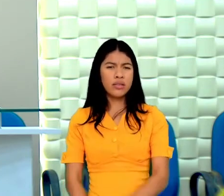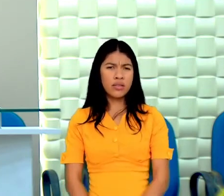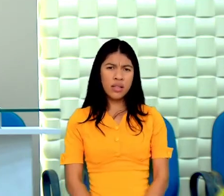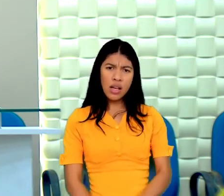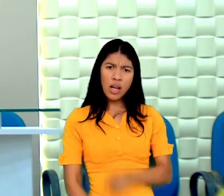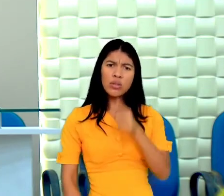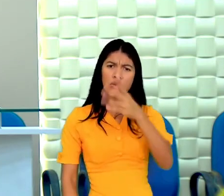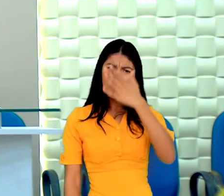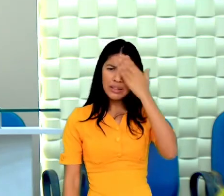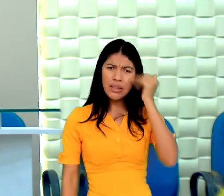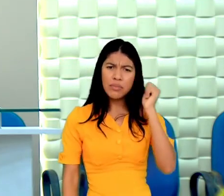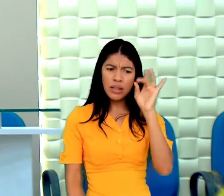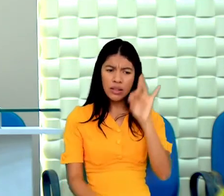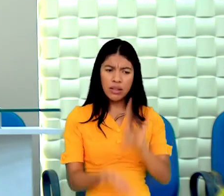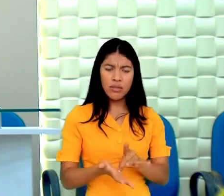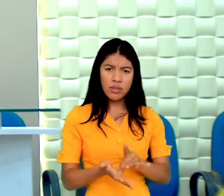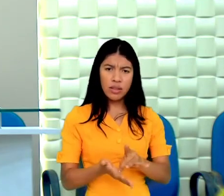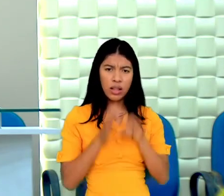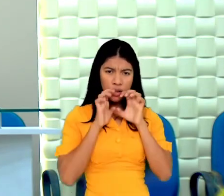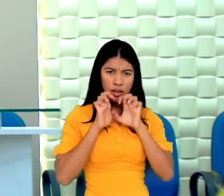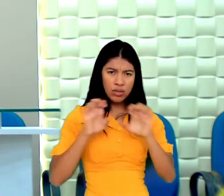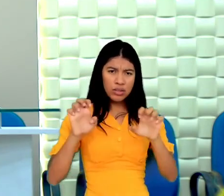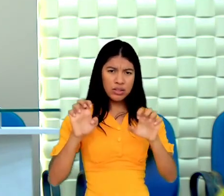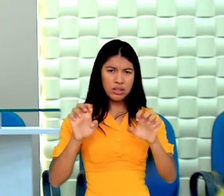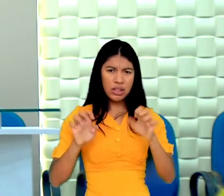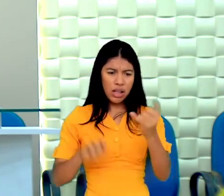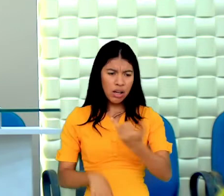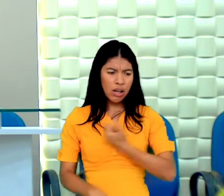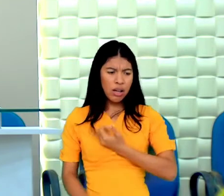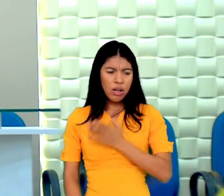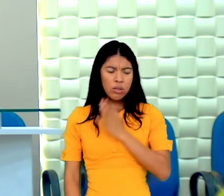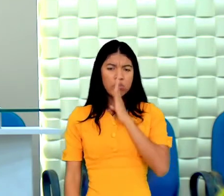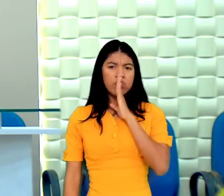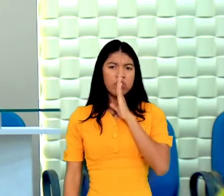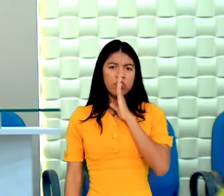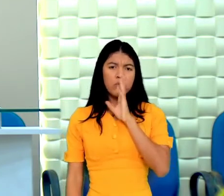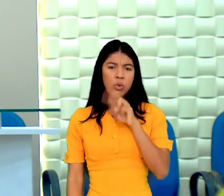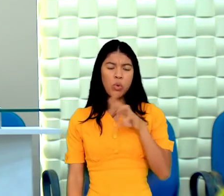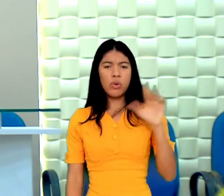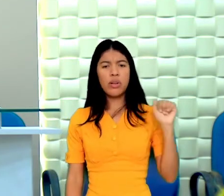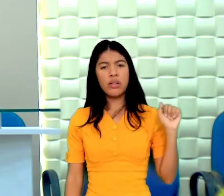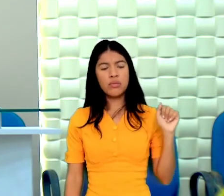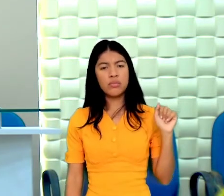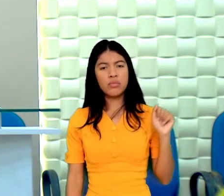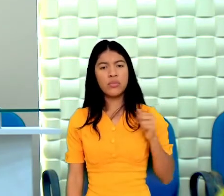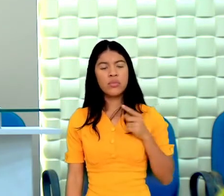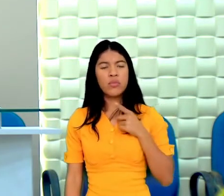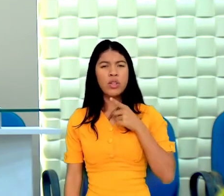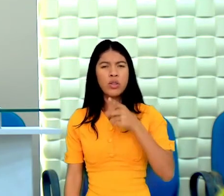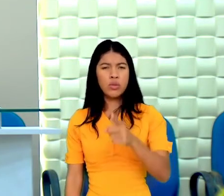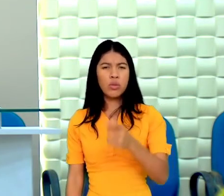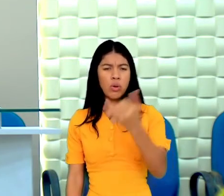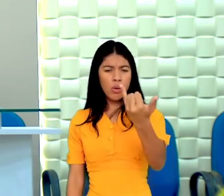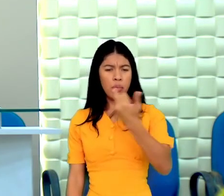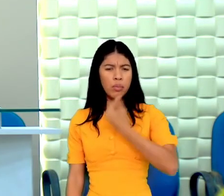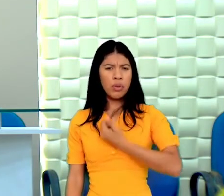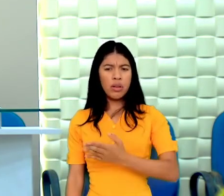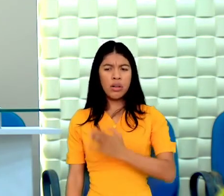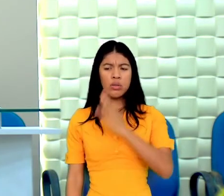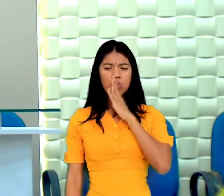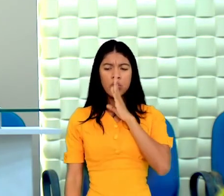verdade e não me falou. Você nunca me falou desse Jesus. Você nunca me falou que Ele era o